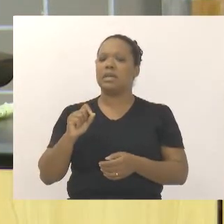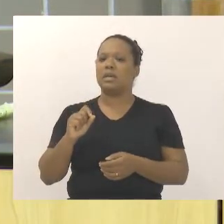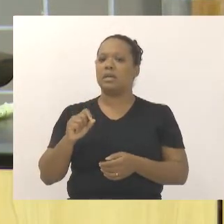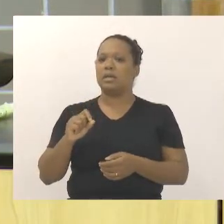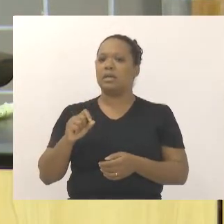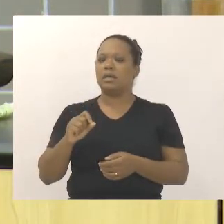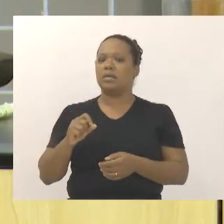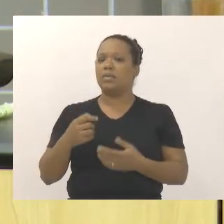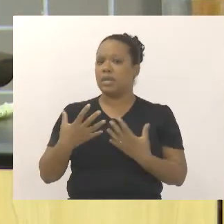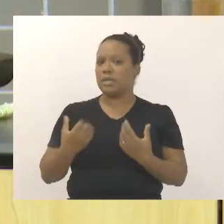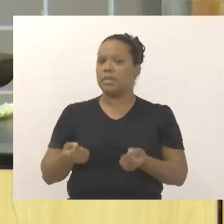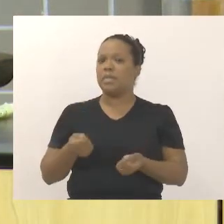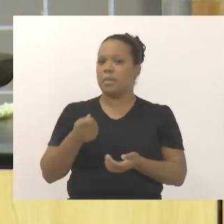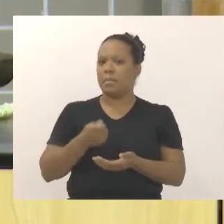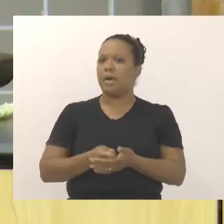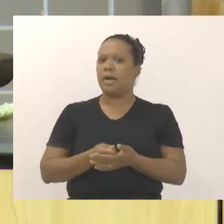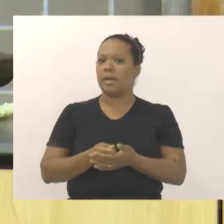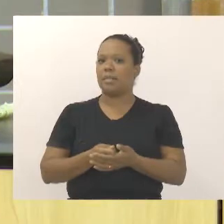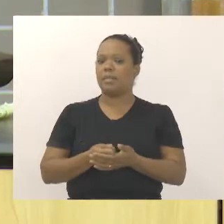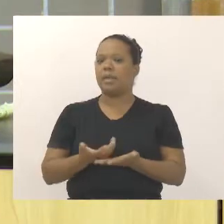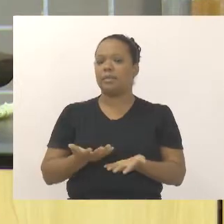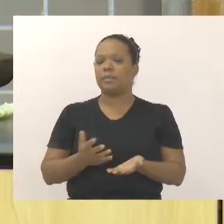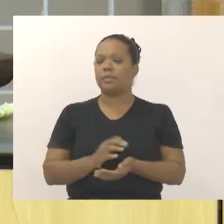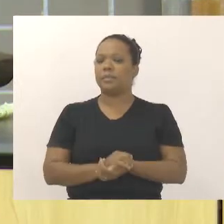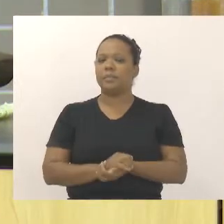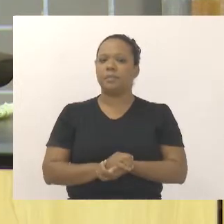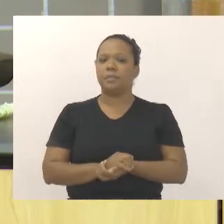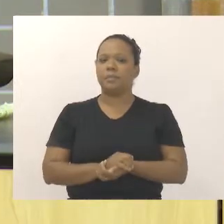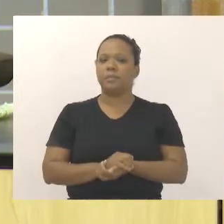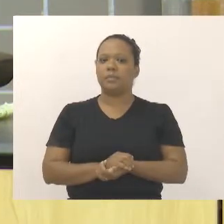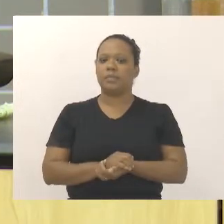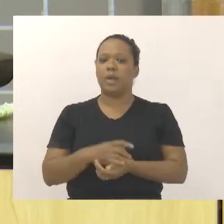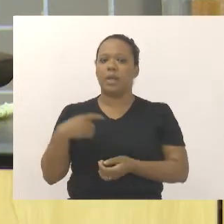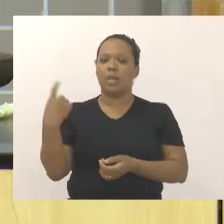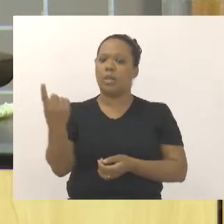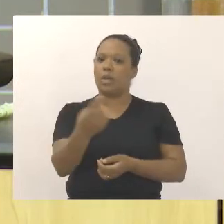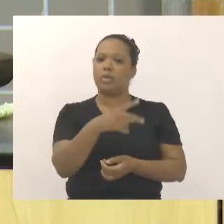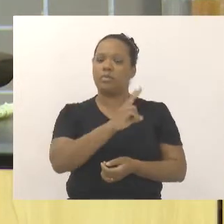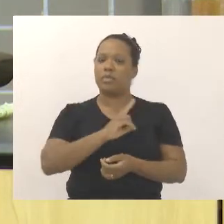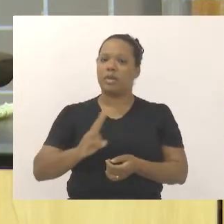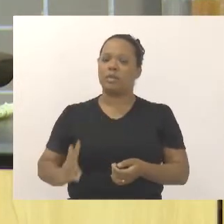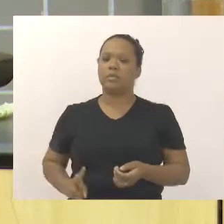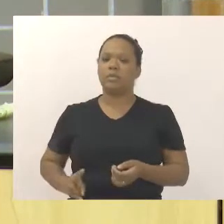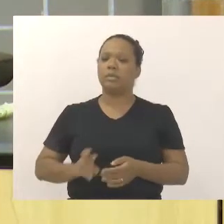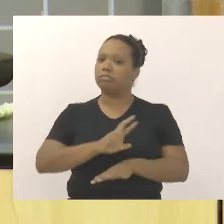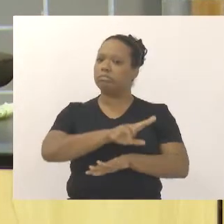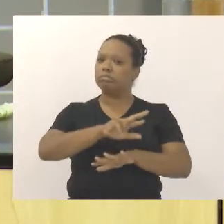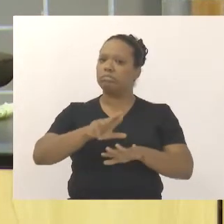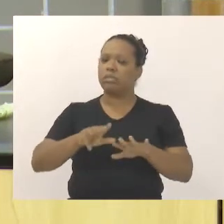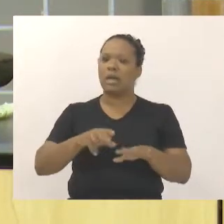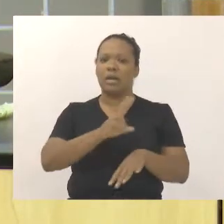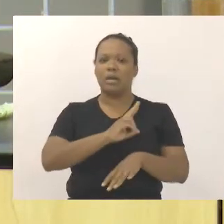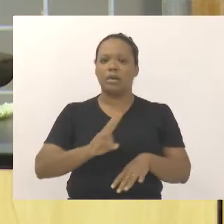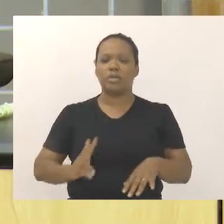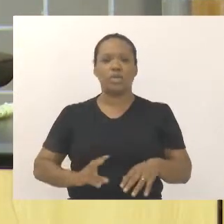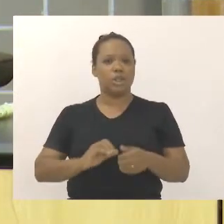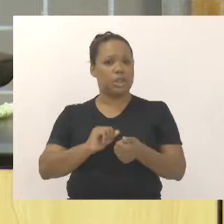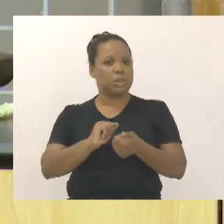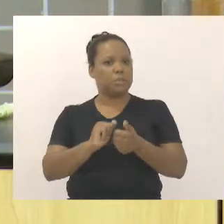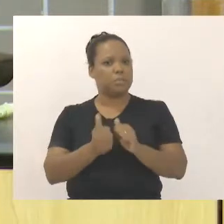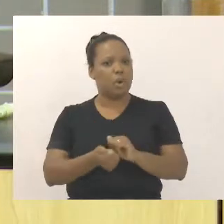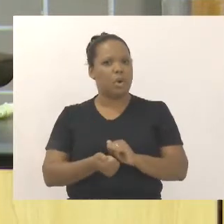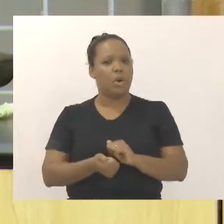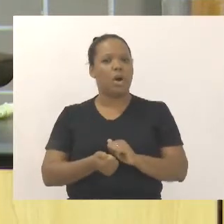Eu ouvi aqui, a gente tem vereadores de vários segmentos aqui. Tem vereador de esporte,